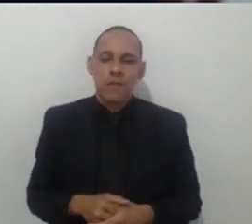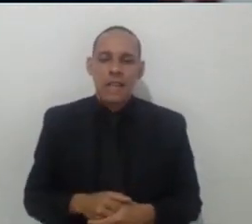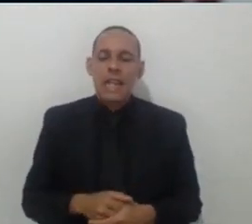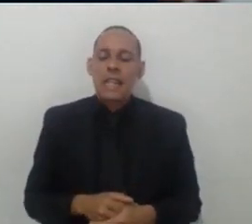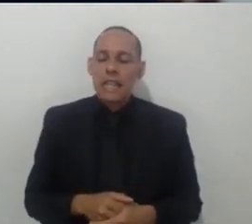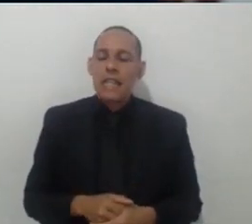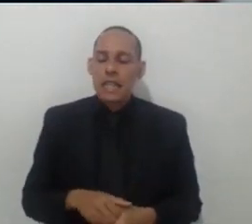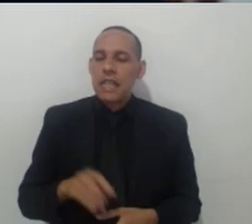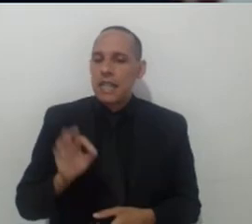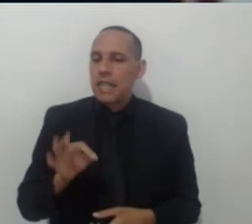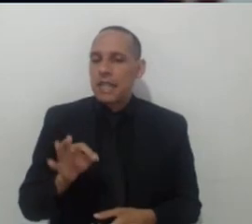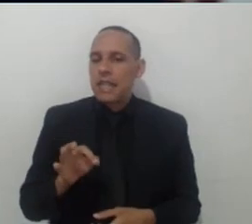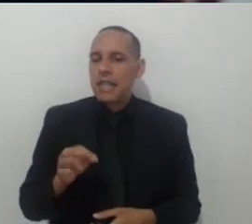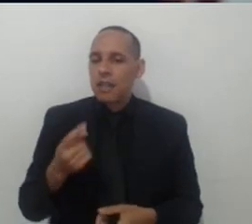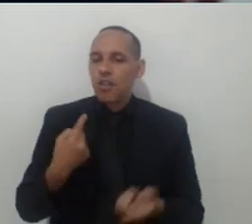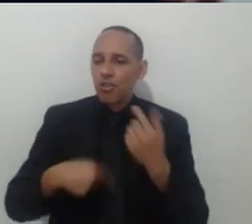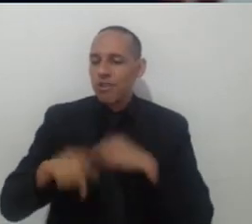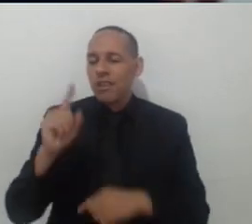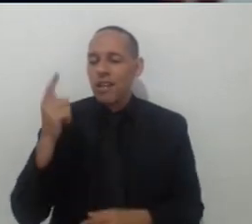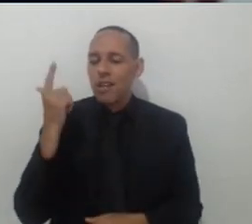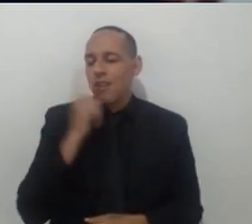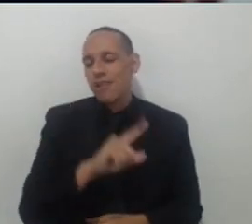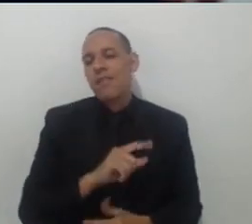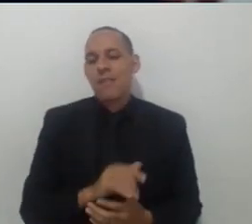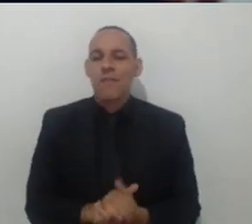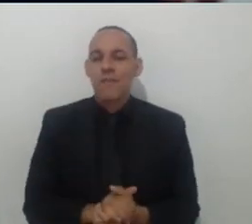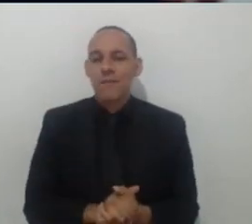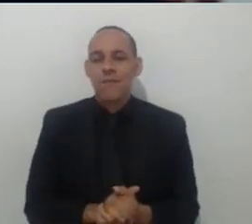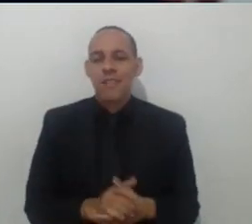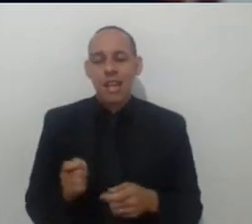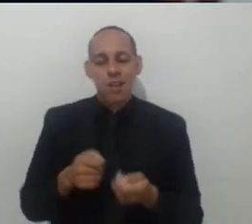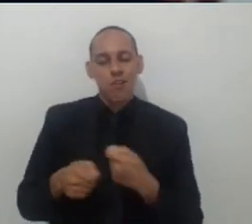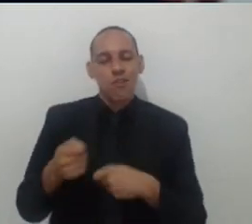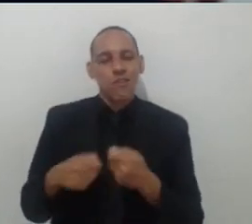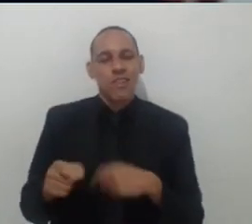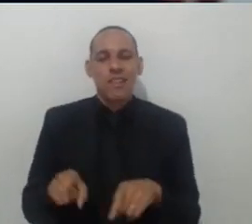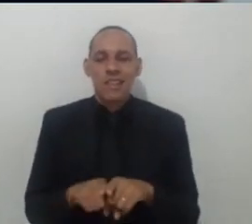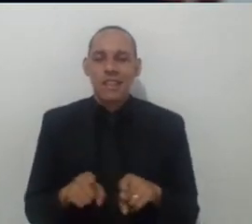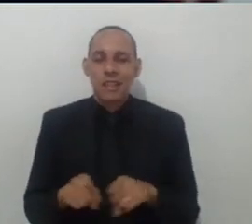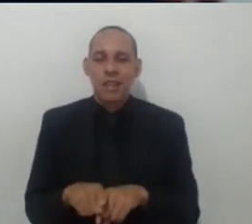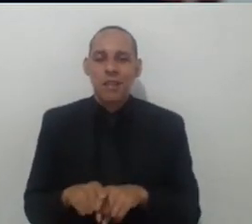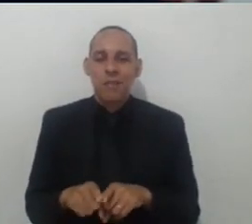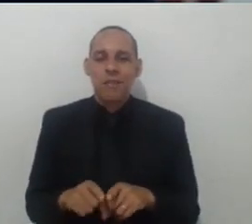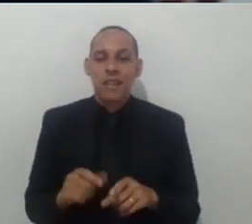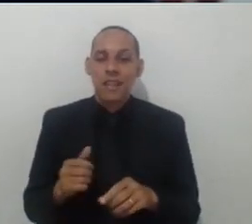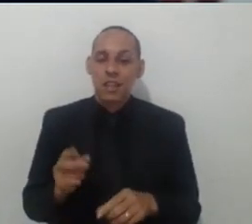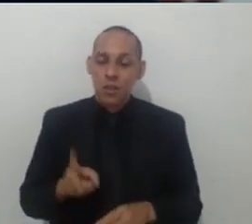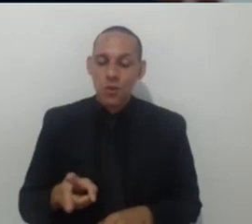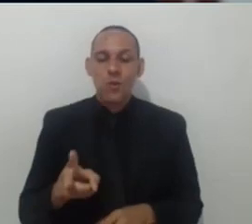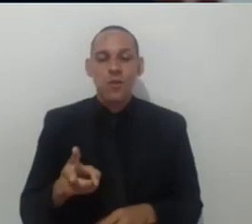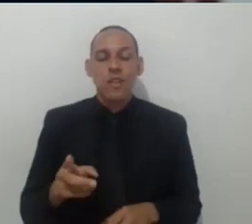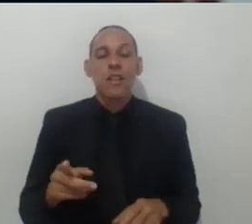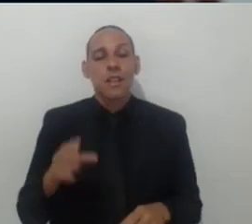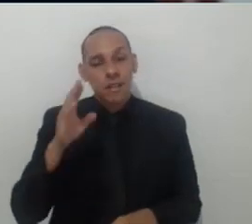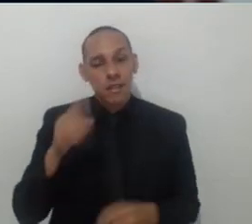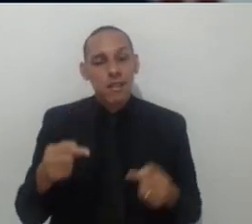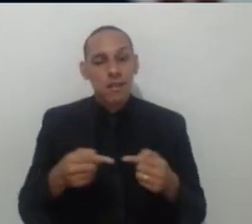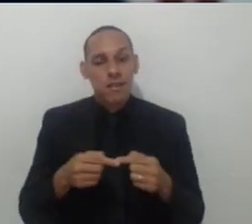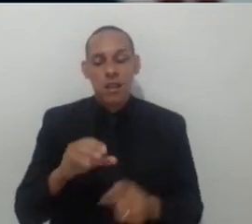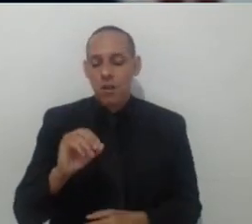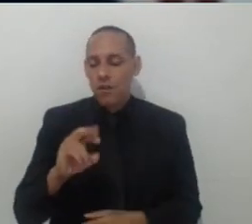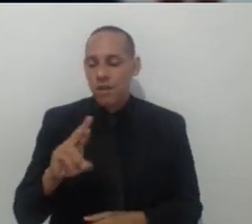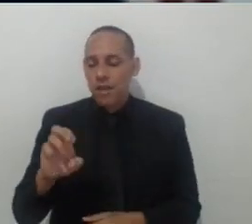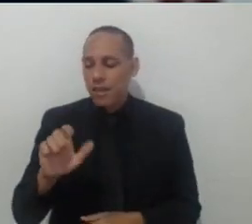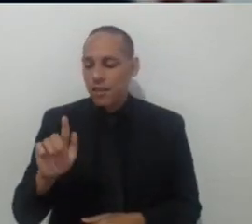de sucesso a administração que nos sucede, pelo menos no que diz respeito à corregedoria. E acredito